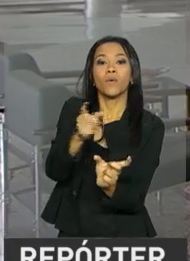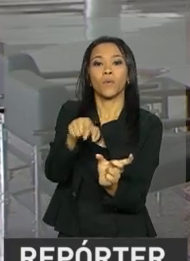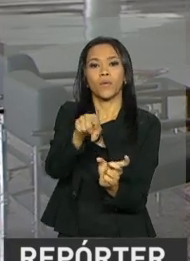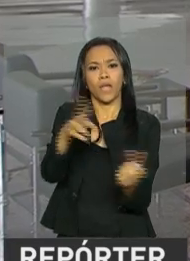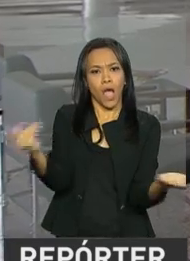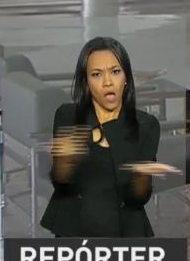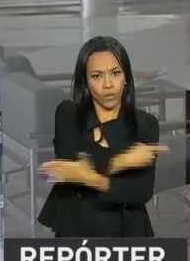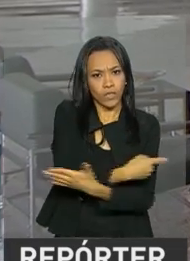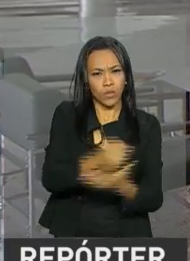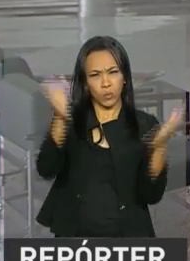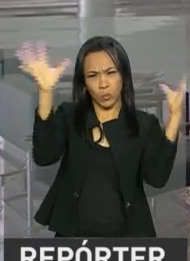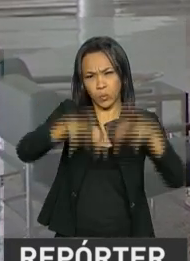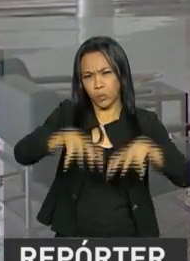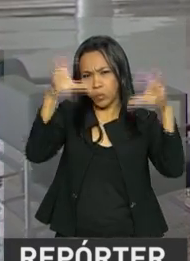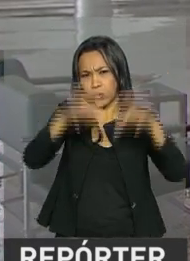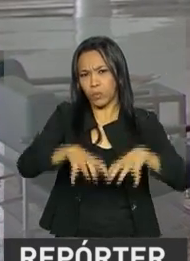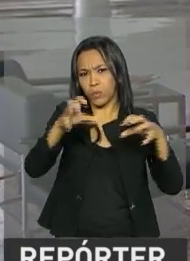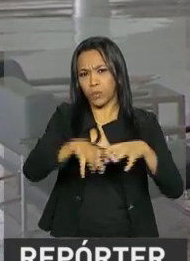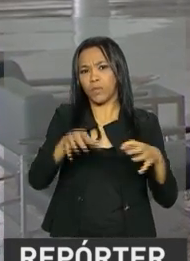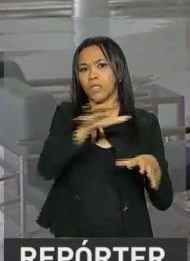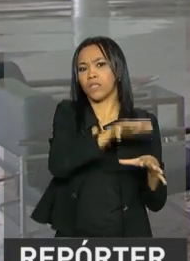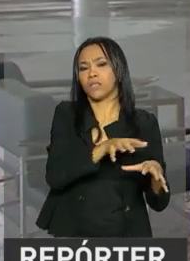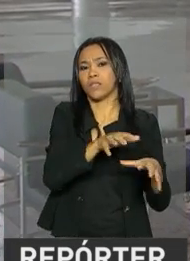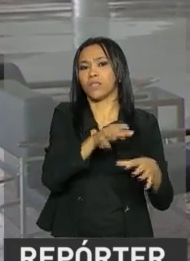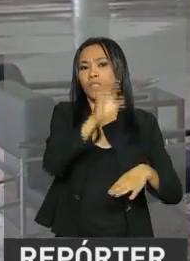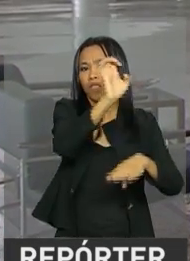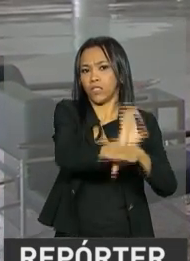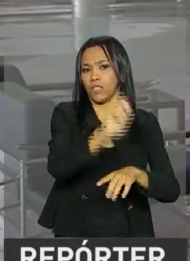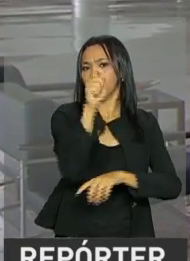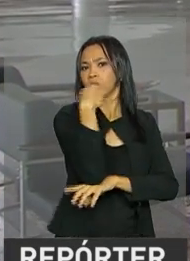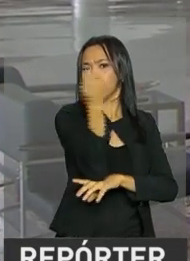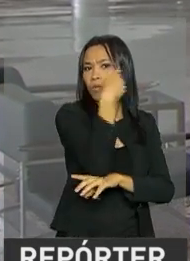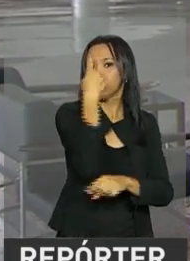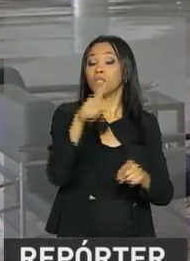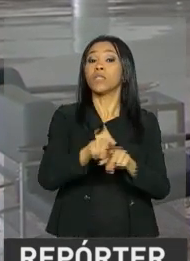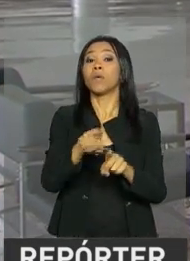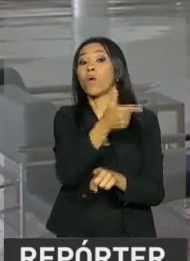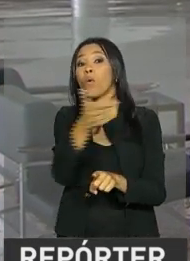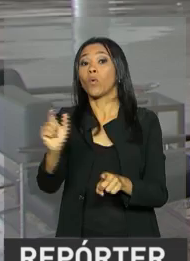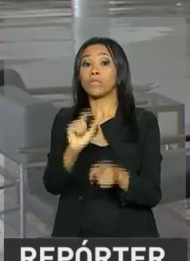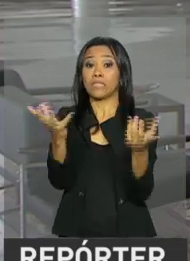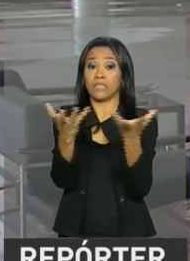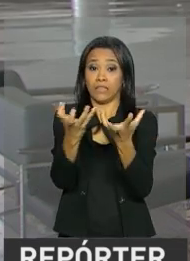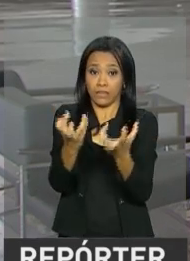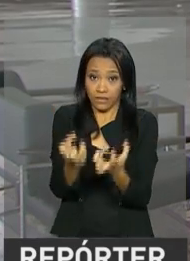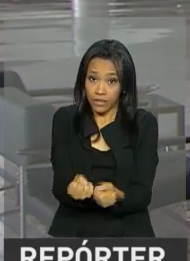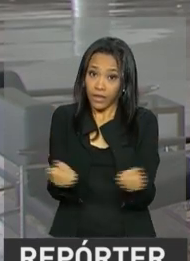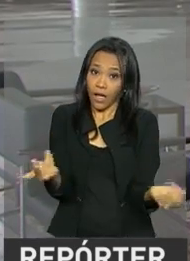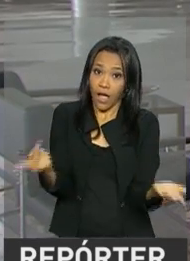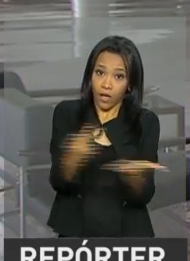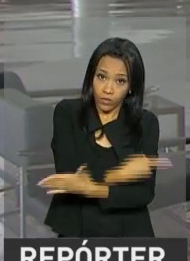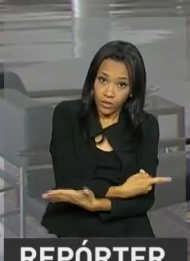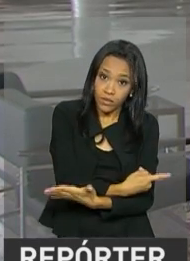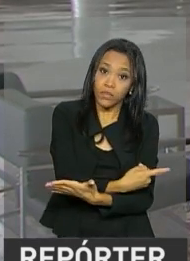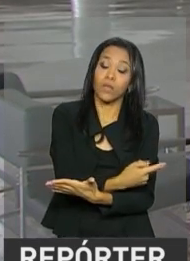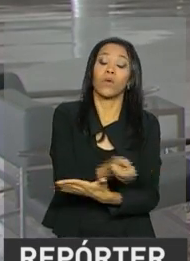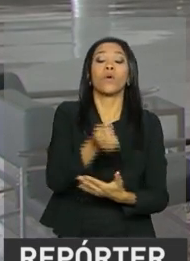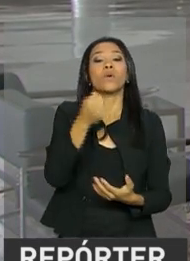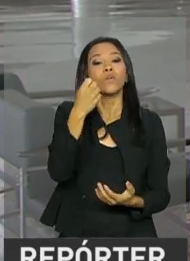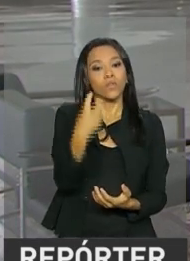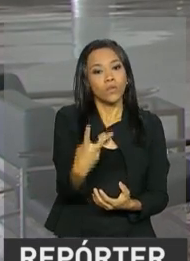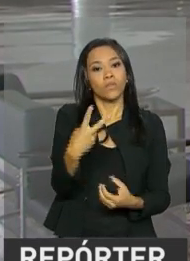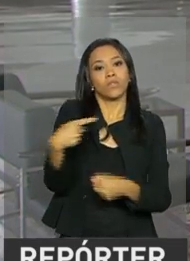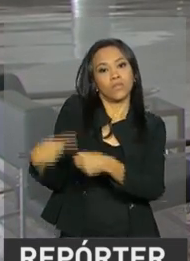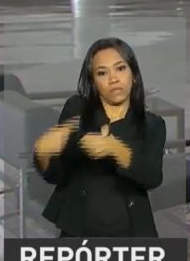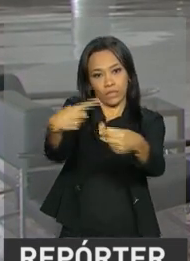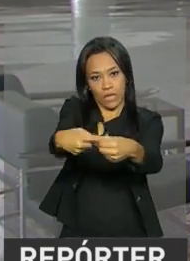e São Jerônimo no Rio Grande do Sul e uma seca extensa atingiu Aquidaban e e canhoba